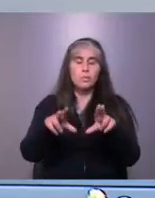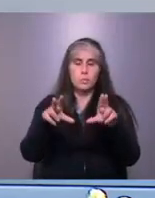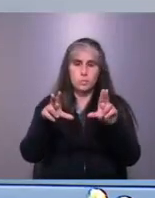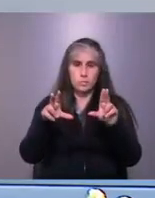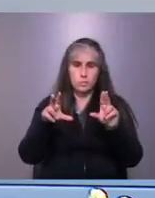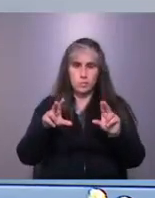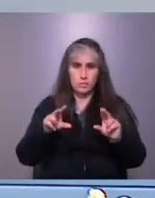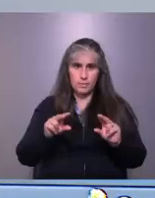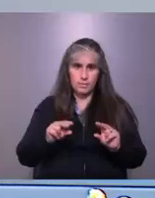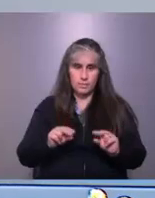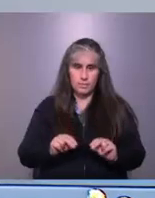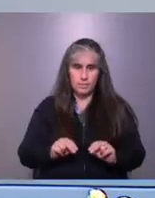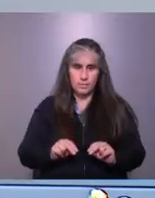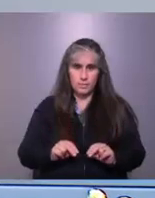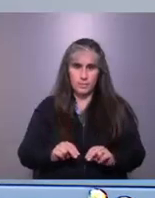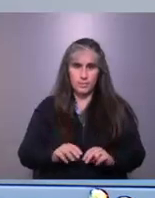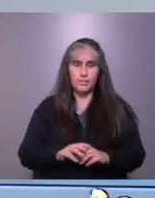dos